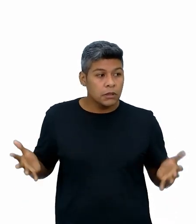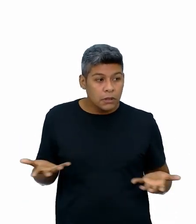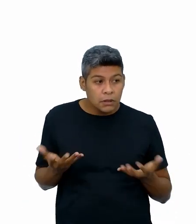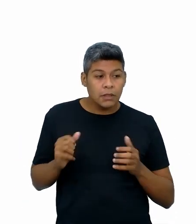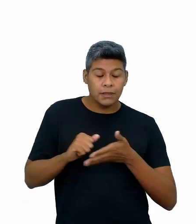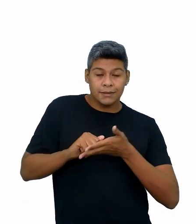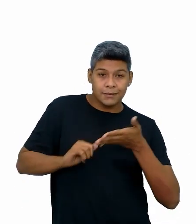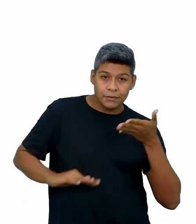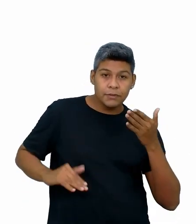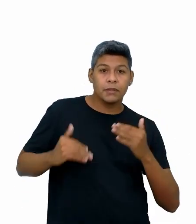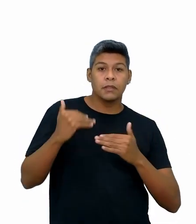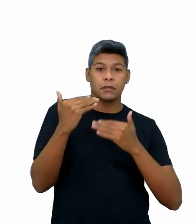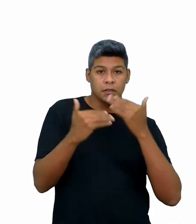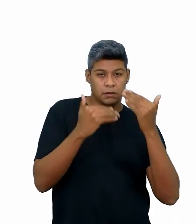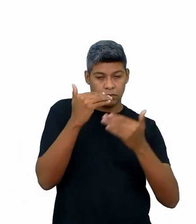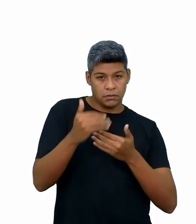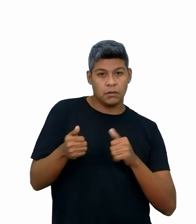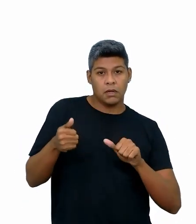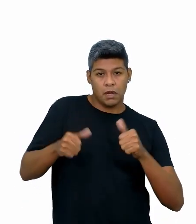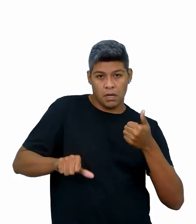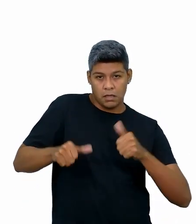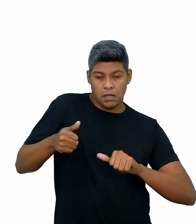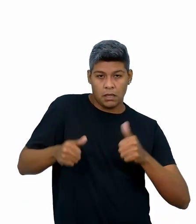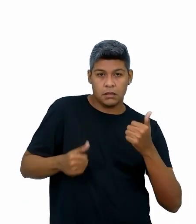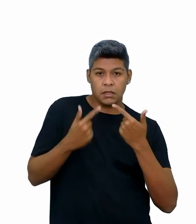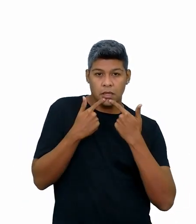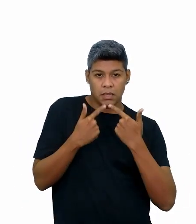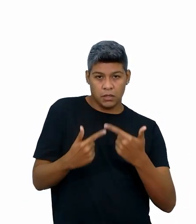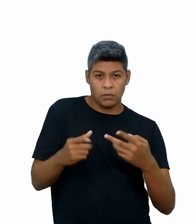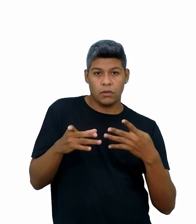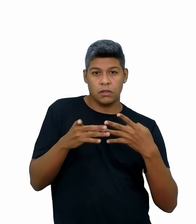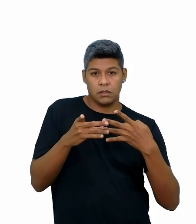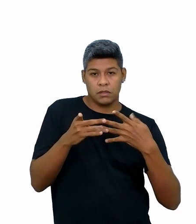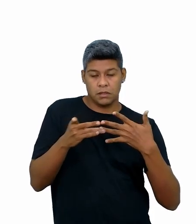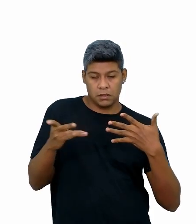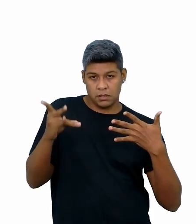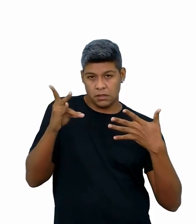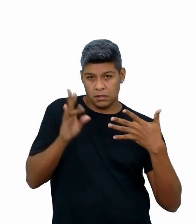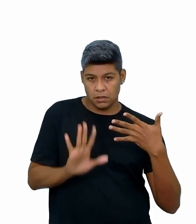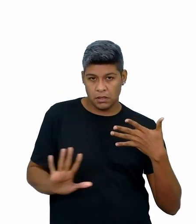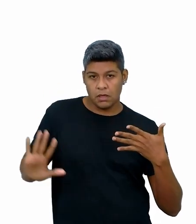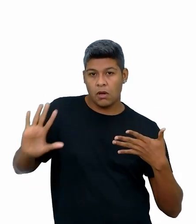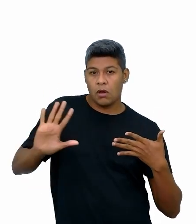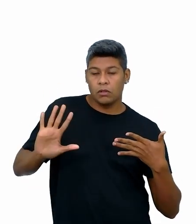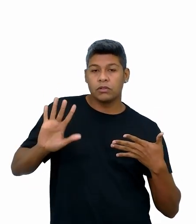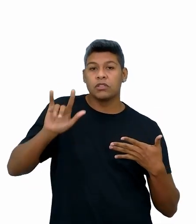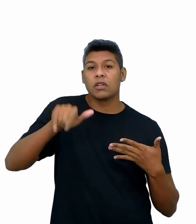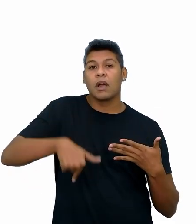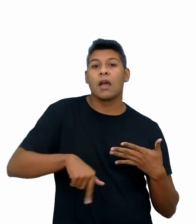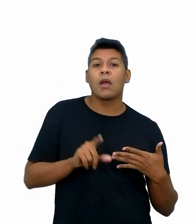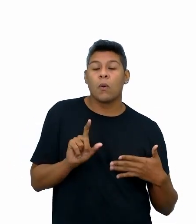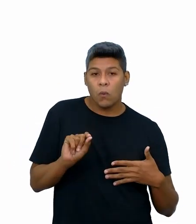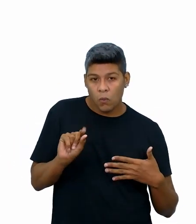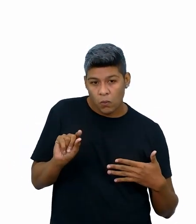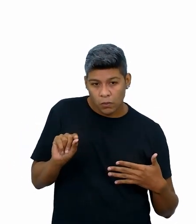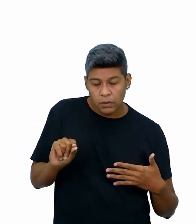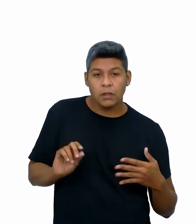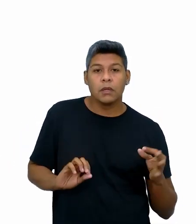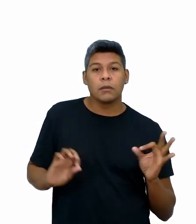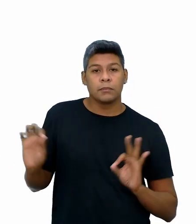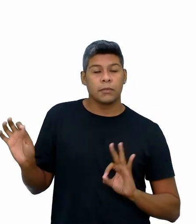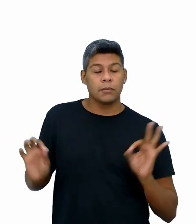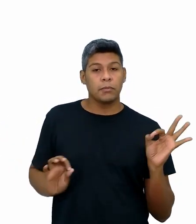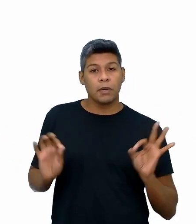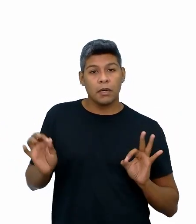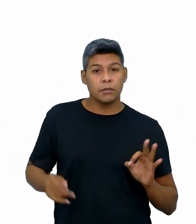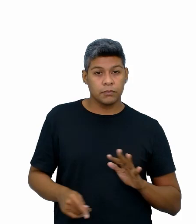né, desenvolvendo aí a análise linguística e semiótica, né, dando um enfoque maior para que os nossos estudantes se preparem aí